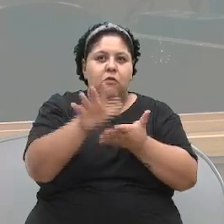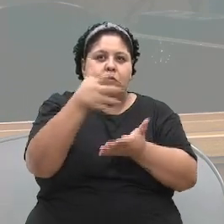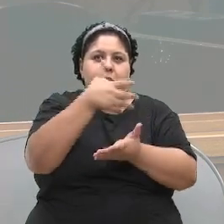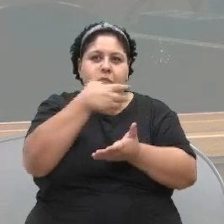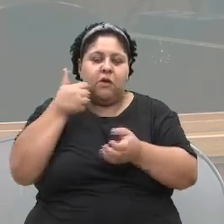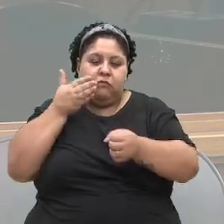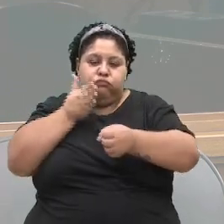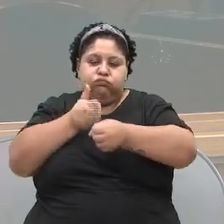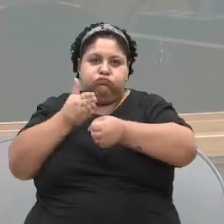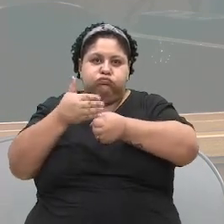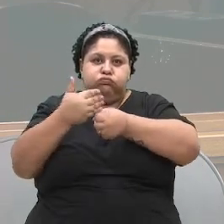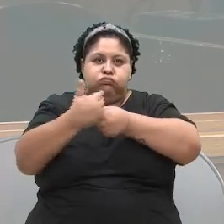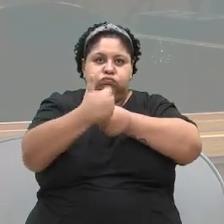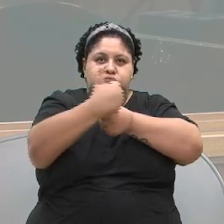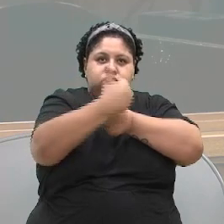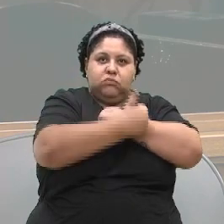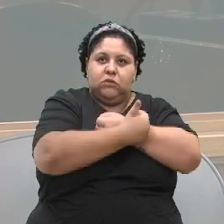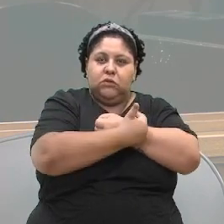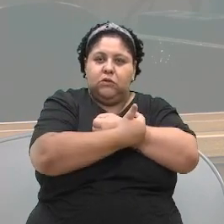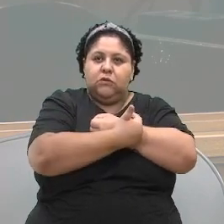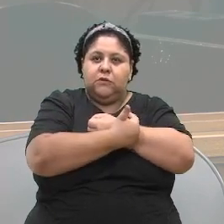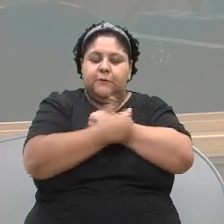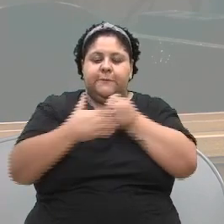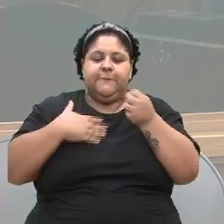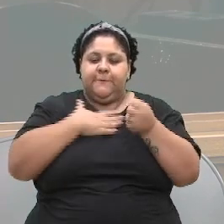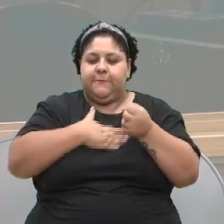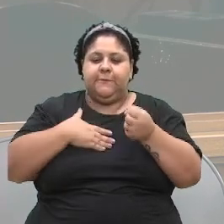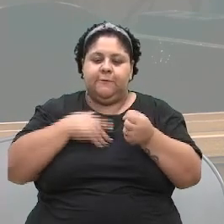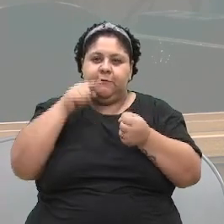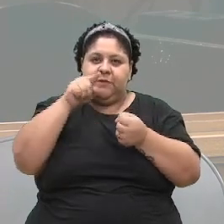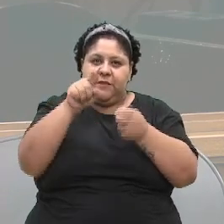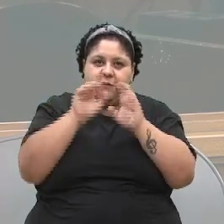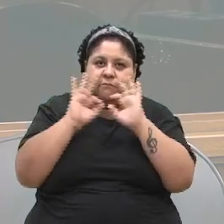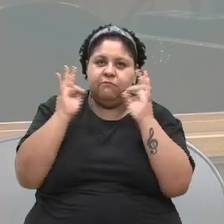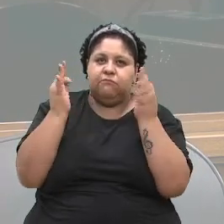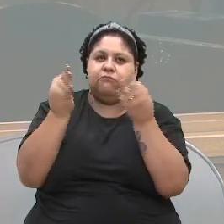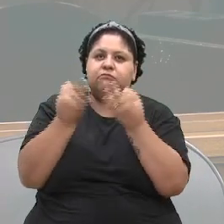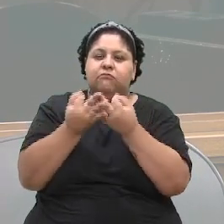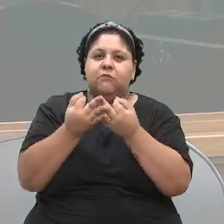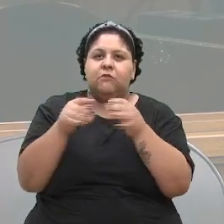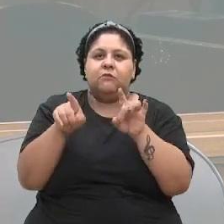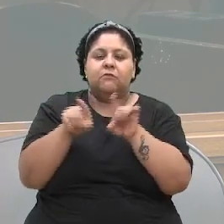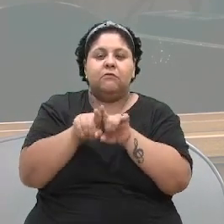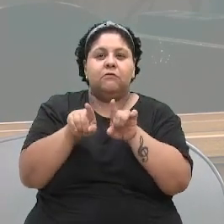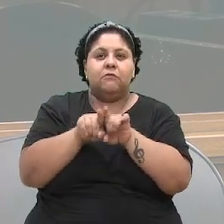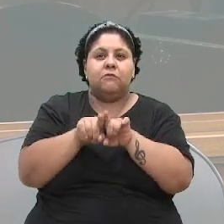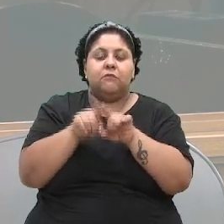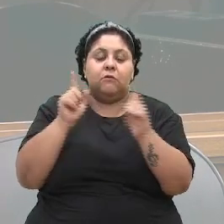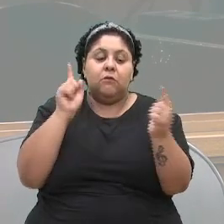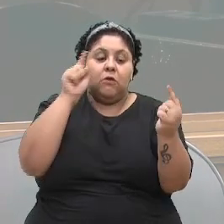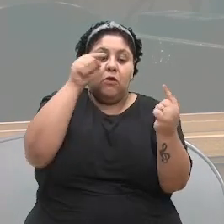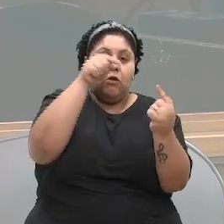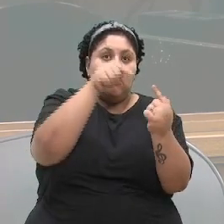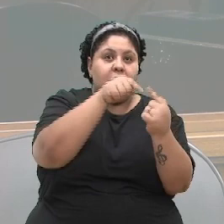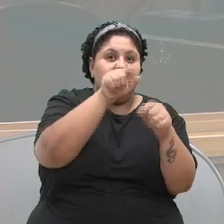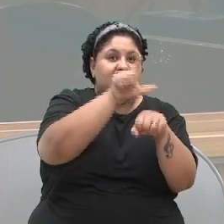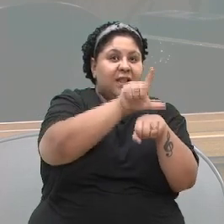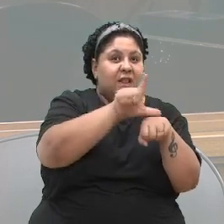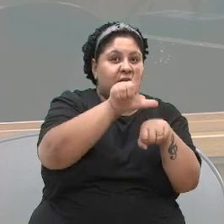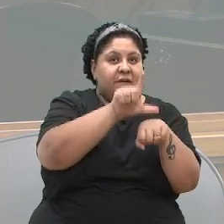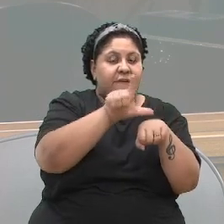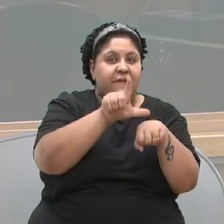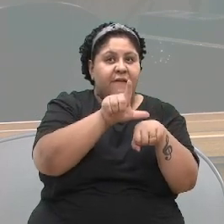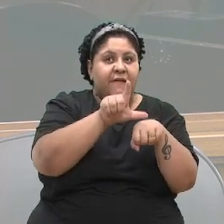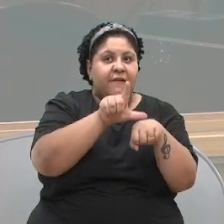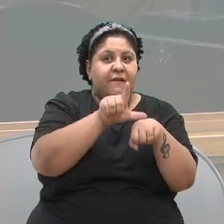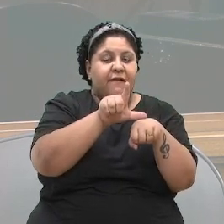tortas e salgados fresquinhos para satisfazer você e sua família. Assim, o objetivo da padaria Dona Margarida